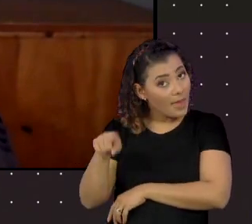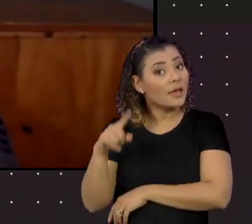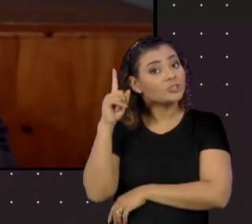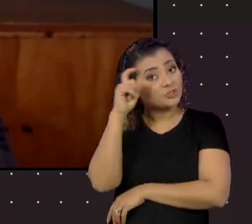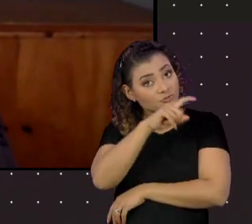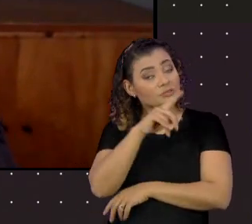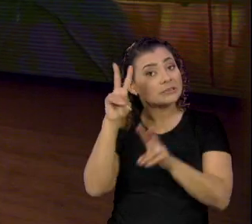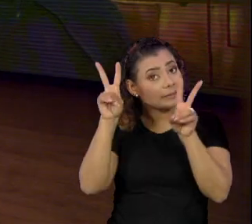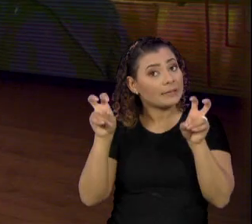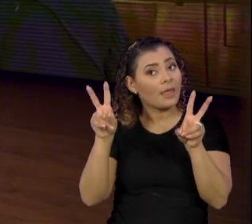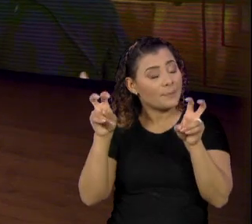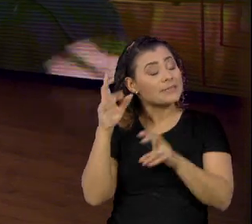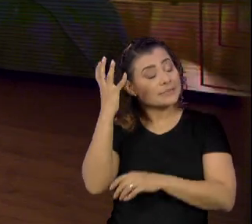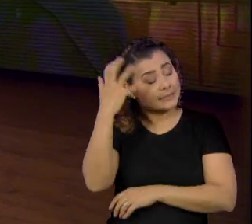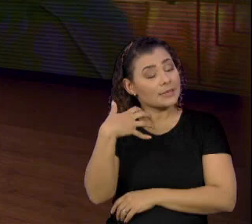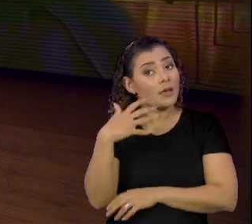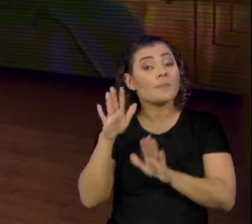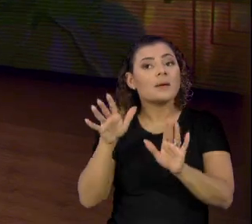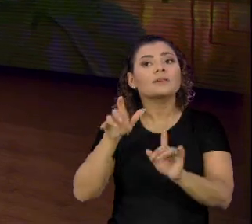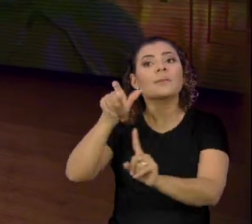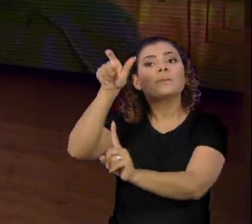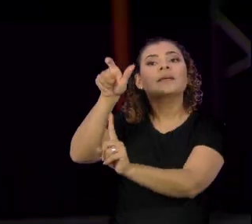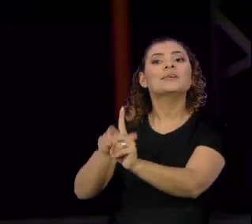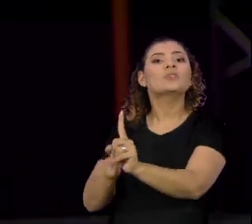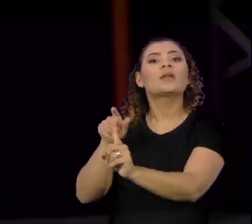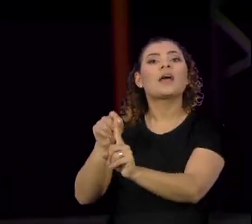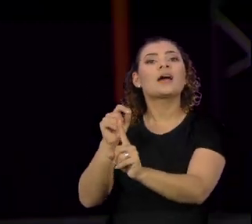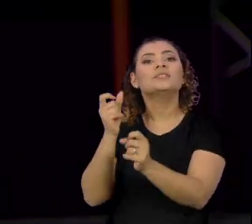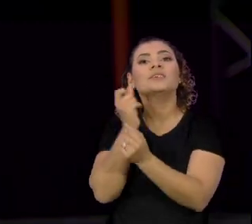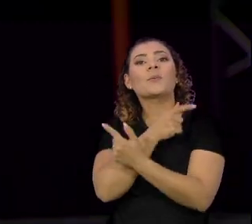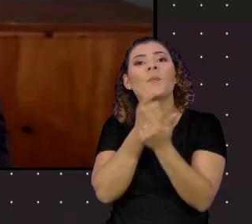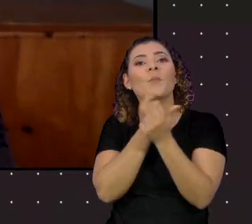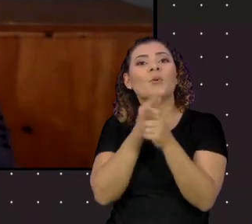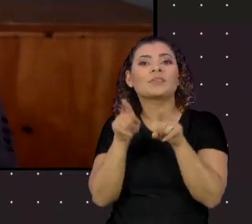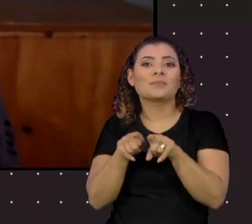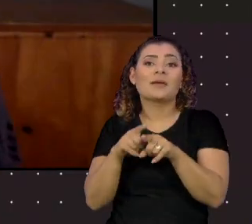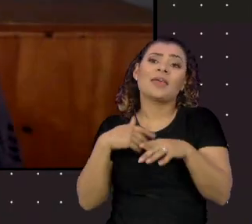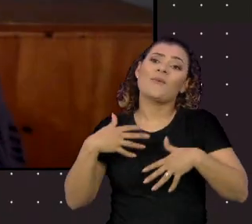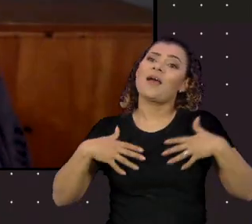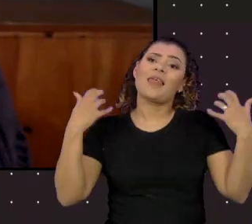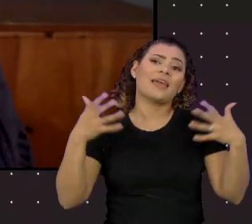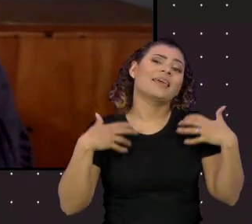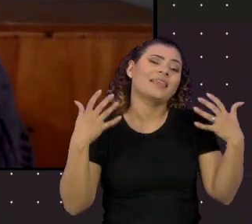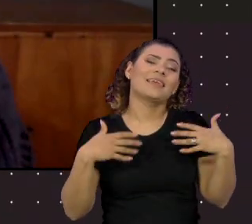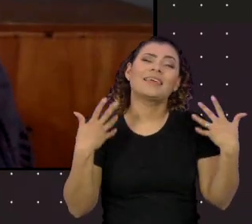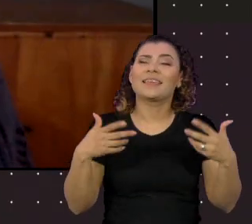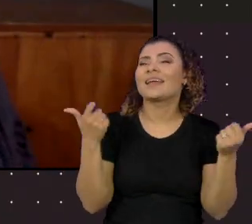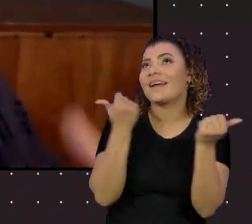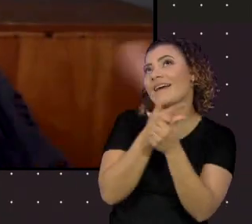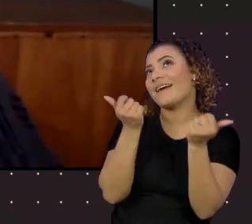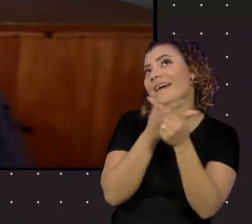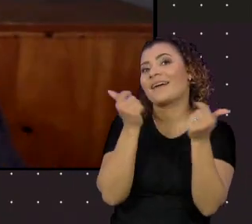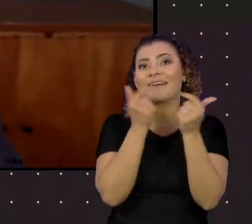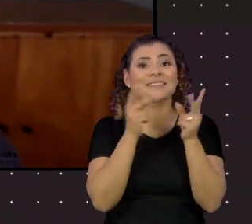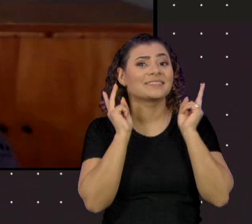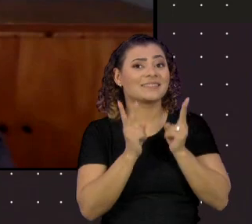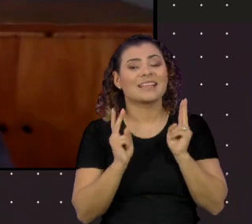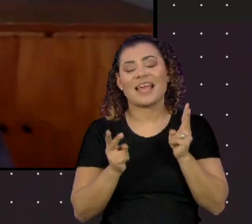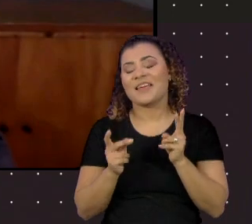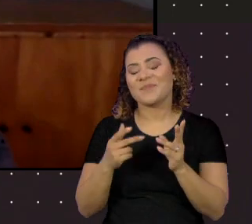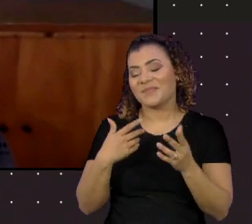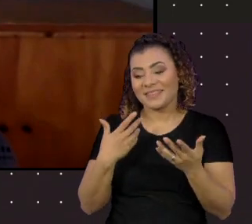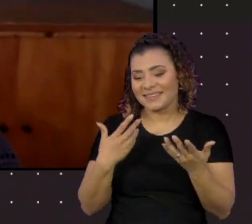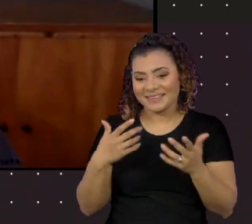difícil, que é uma questão séria, mas a personagem lidava com humor, eu tinha uma grande alegria em fazer, uma grande alegria em